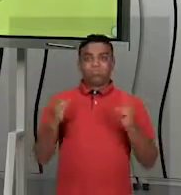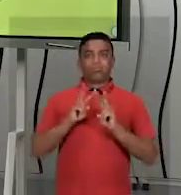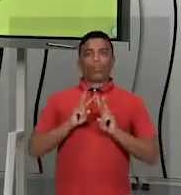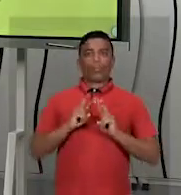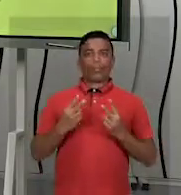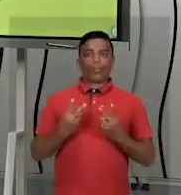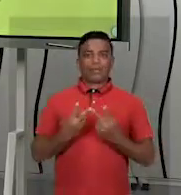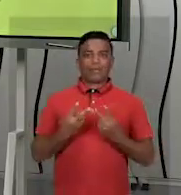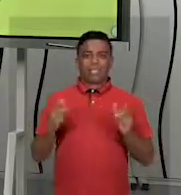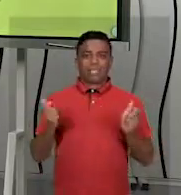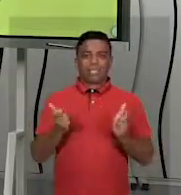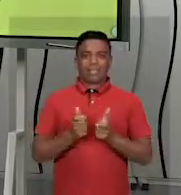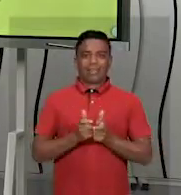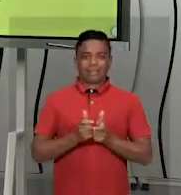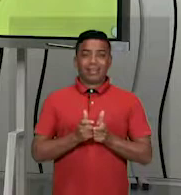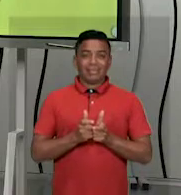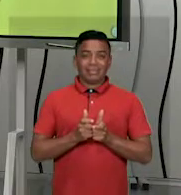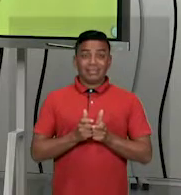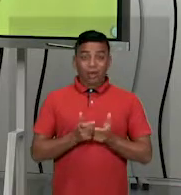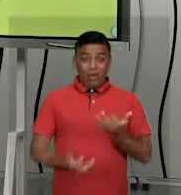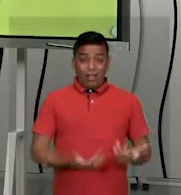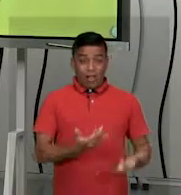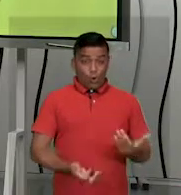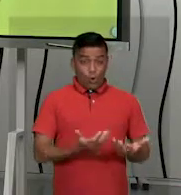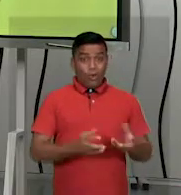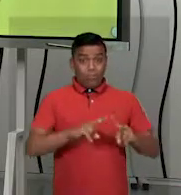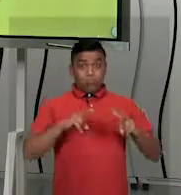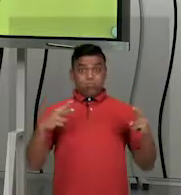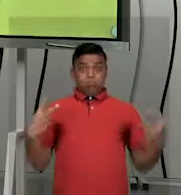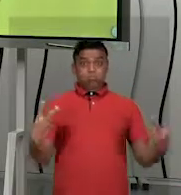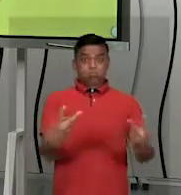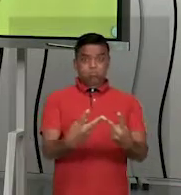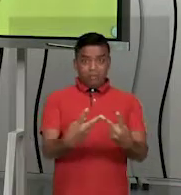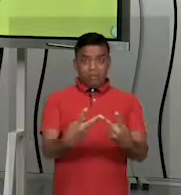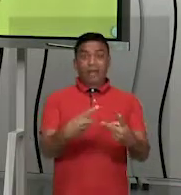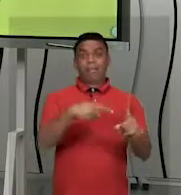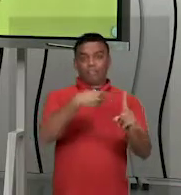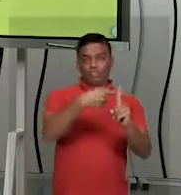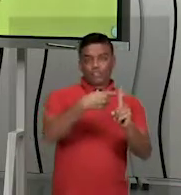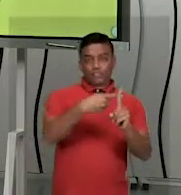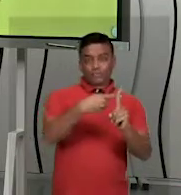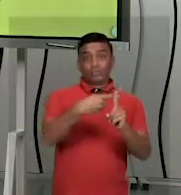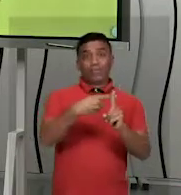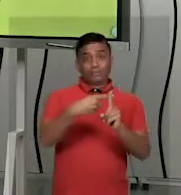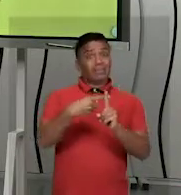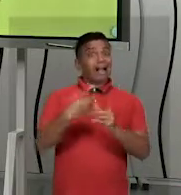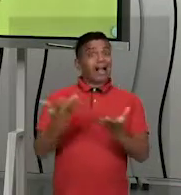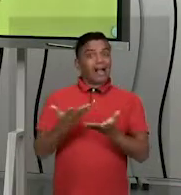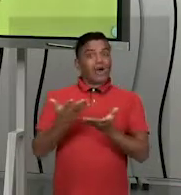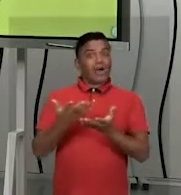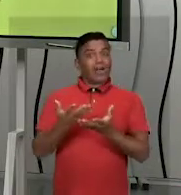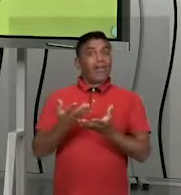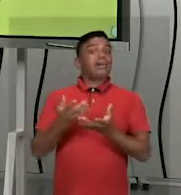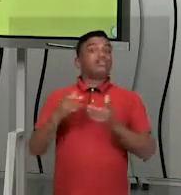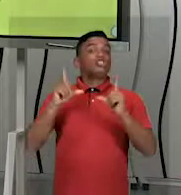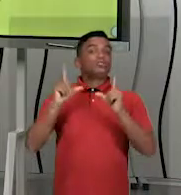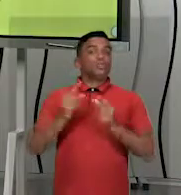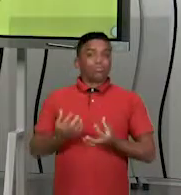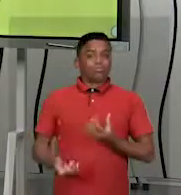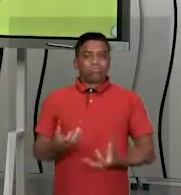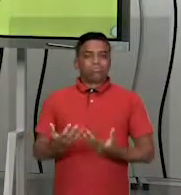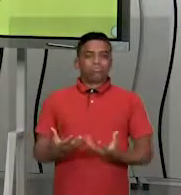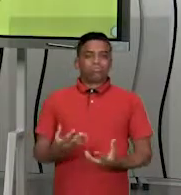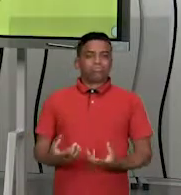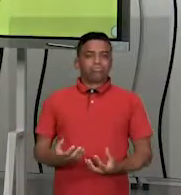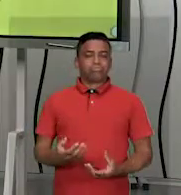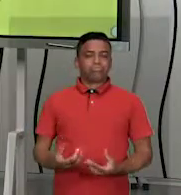calor, ele vai se expandir, isso significa que a variação da energia interna é positiva. Agora, se ele doar calor, ele se contrai.